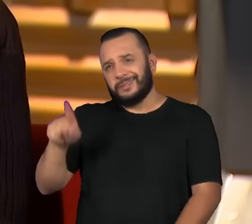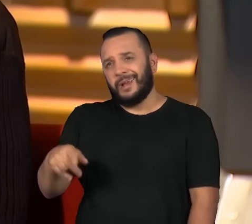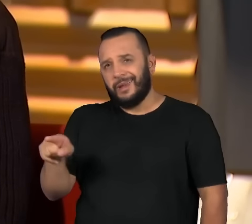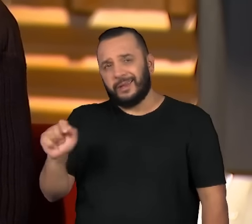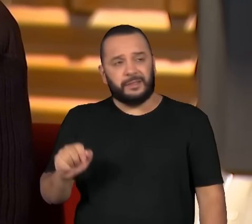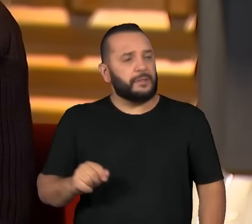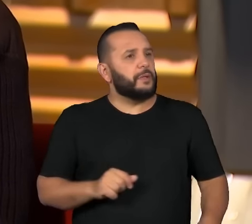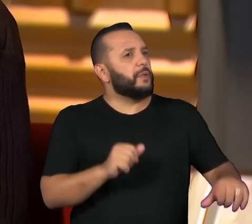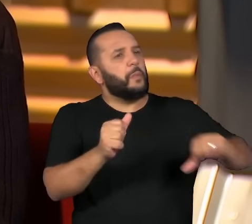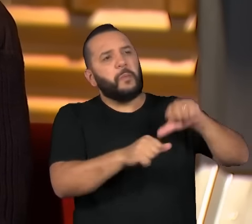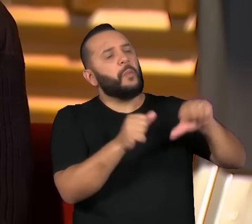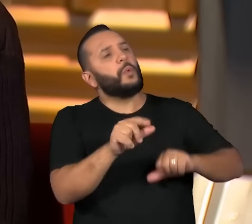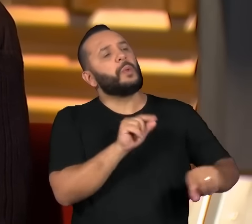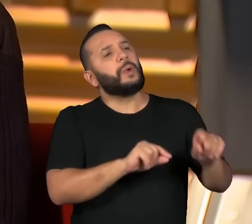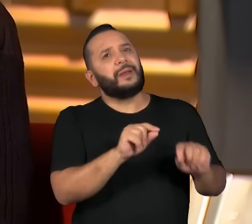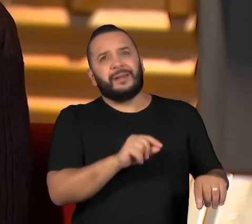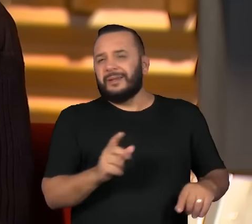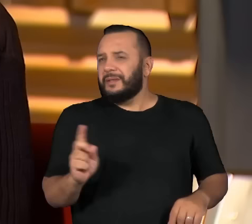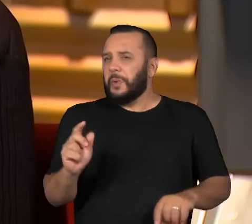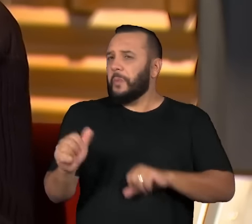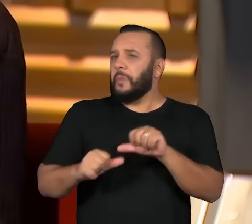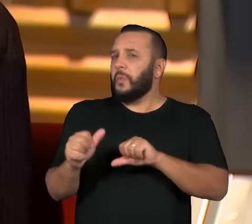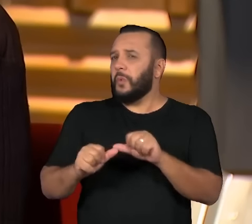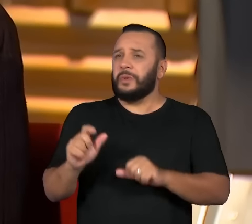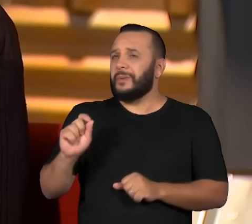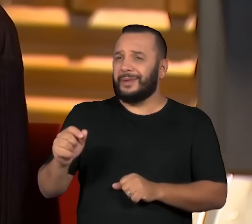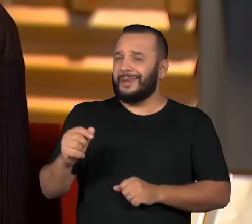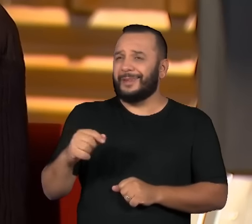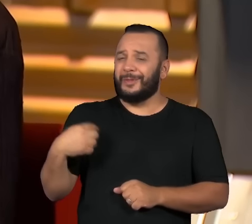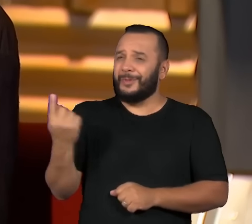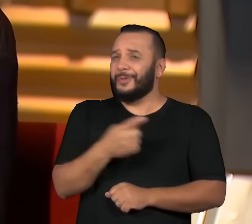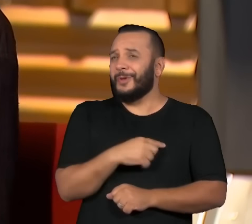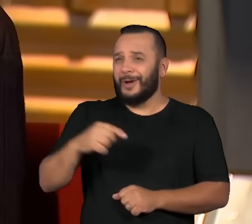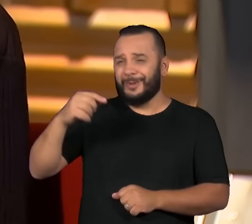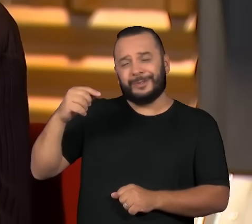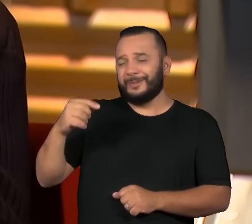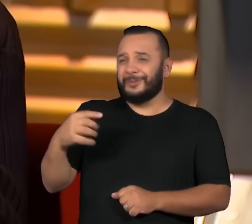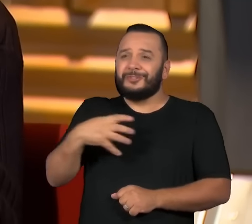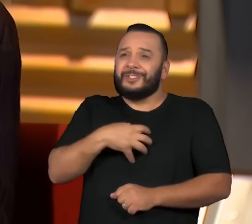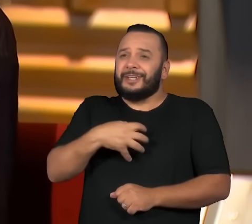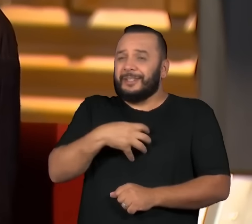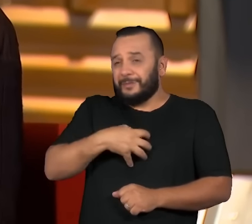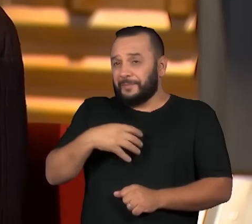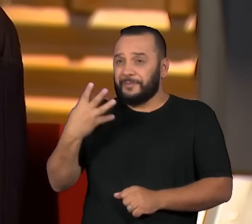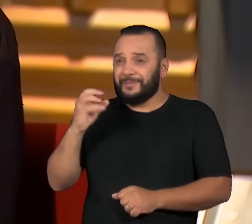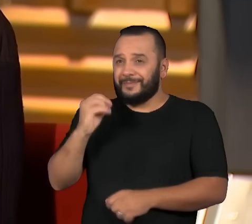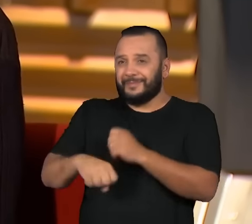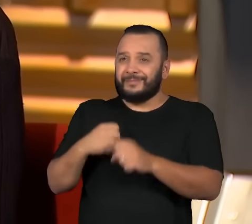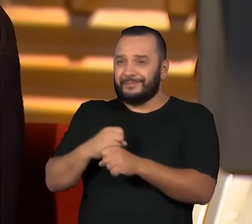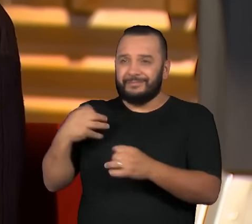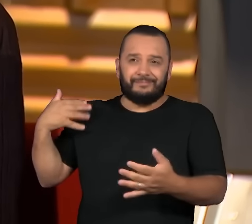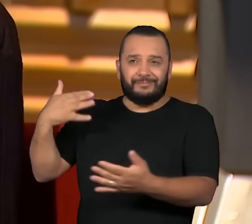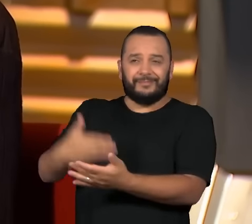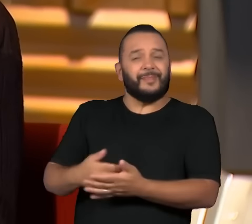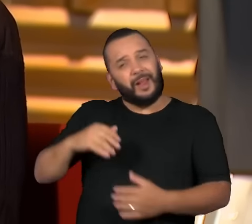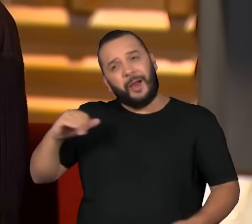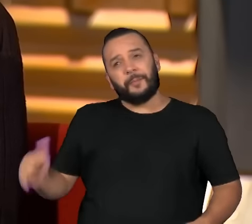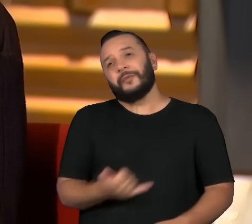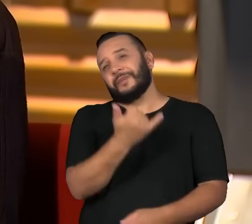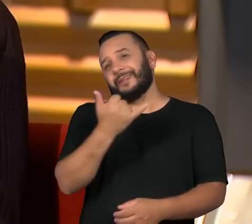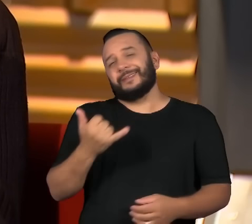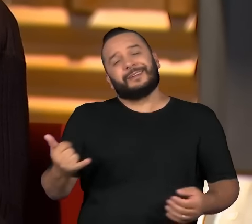não muda? Não muda, eu acho que é o nosso espírito, meu. Acho que a gente tá aqui há 40 anos, curtindo o que a gente faz. Eu sempre